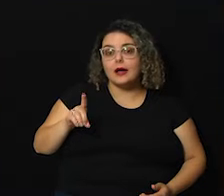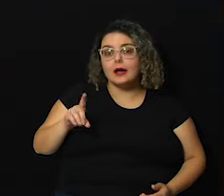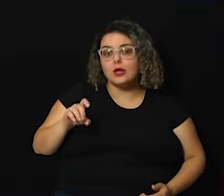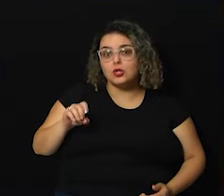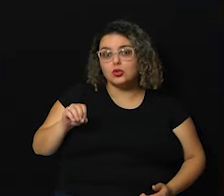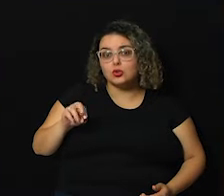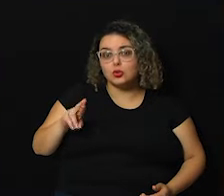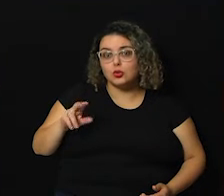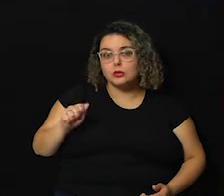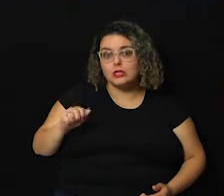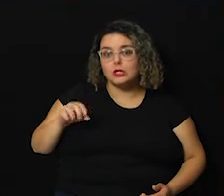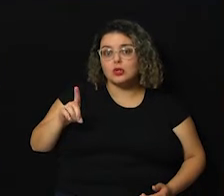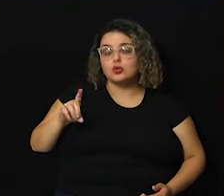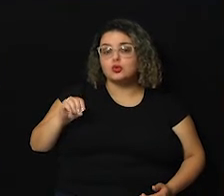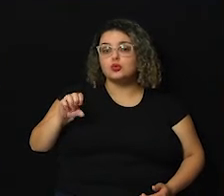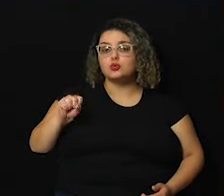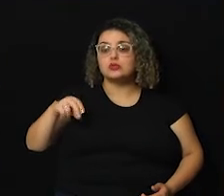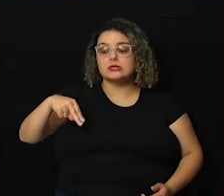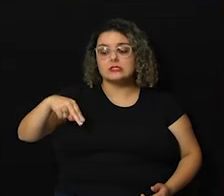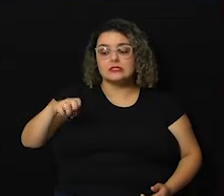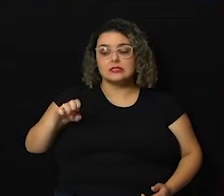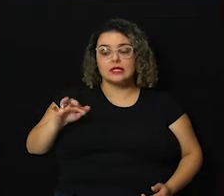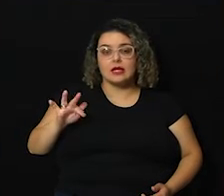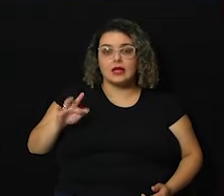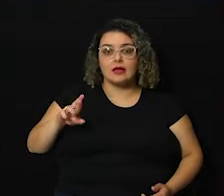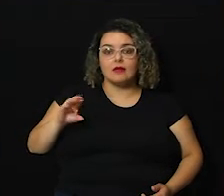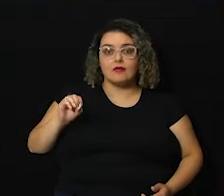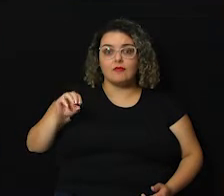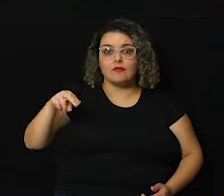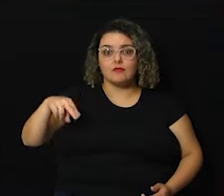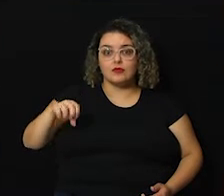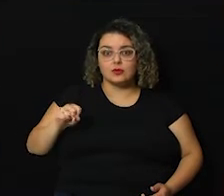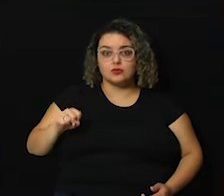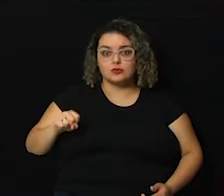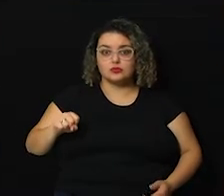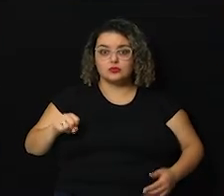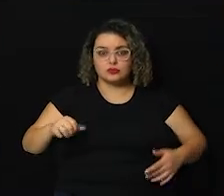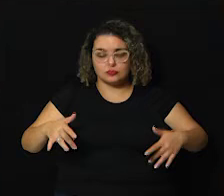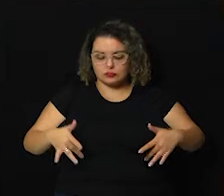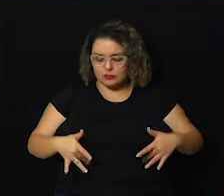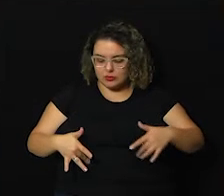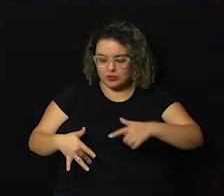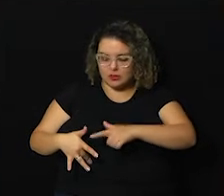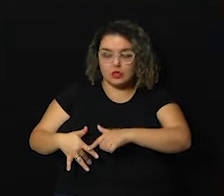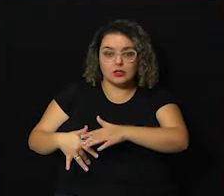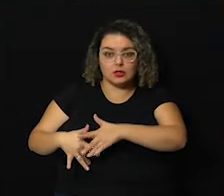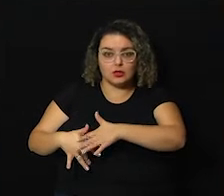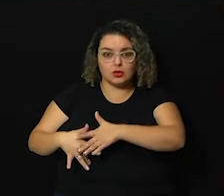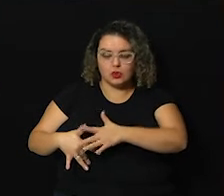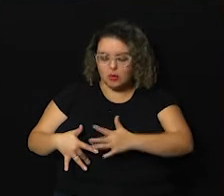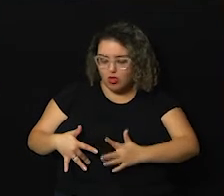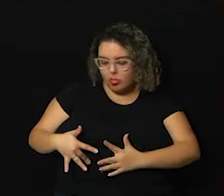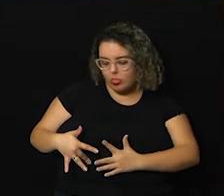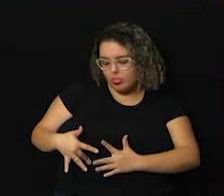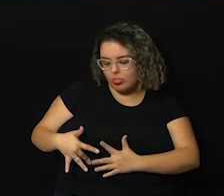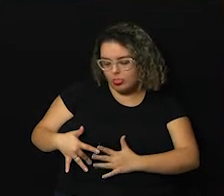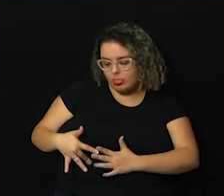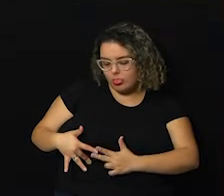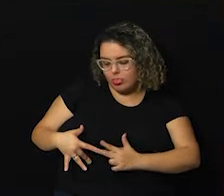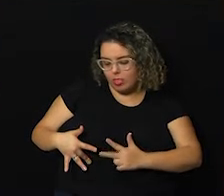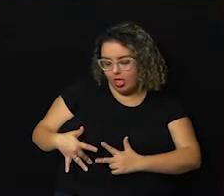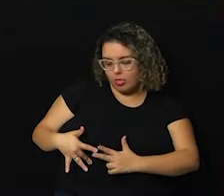dos néfrons, que é a unidade funcional. O que é isso? A gente tira o pedaço doente e deixa o pedaço são, desde que ele possa